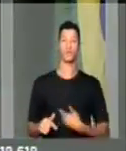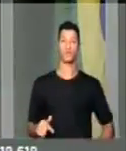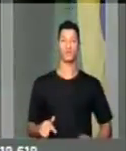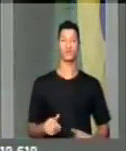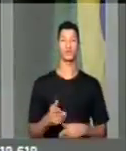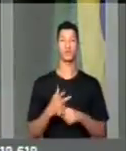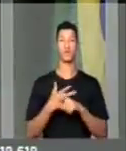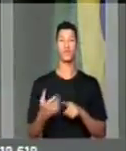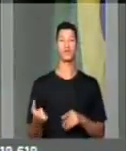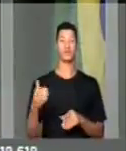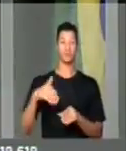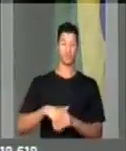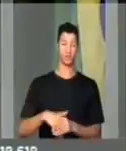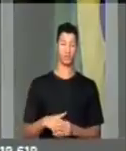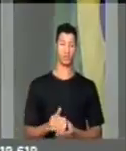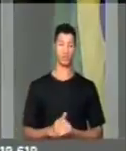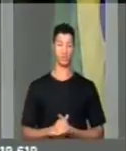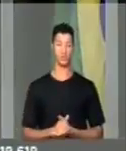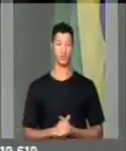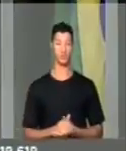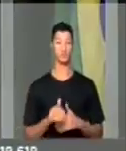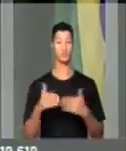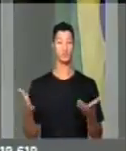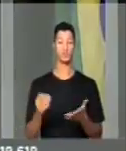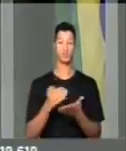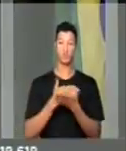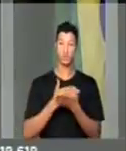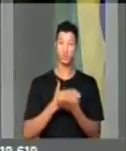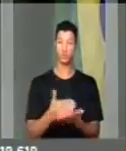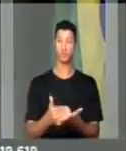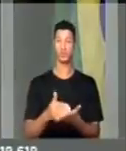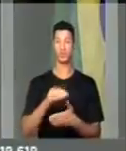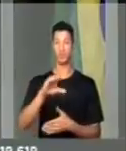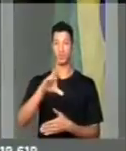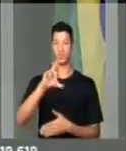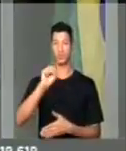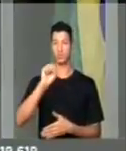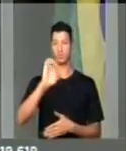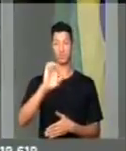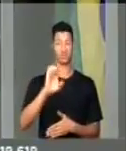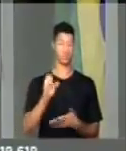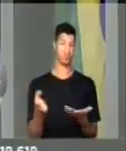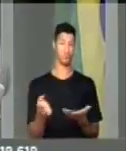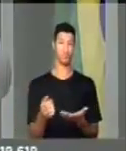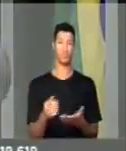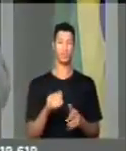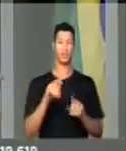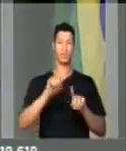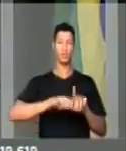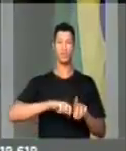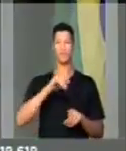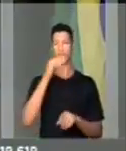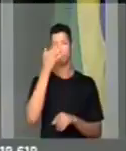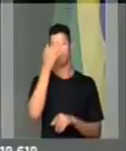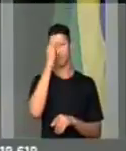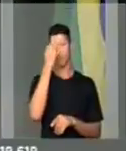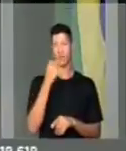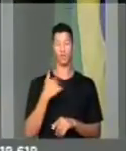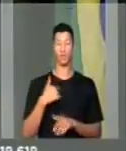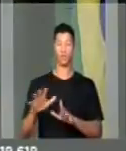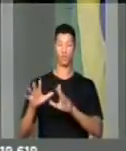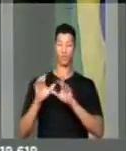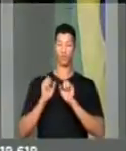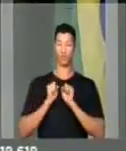E venceu as eleições. E aí começou a crise. E em fevereiro de 2015 eu